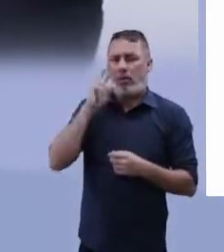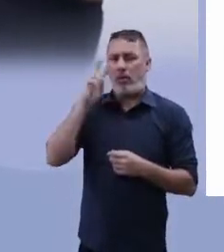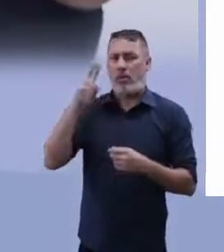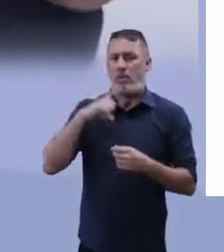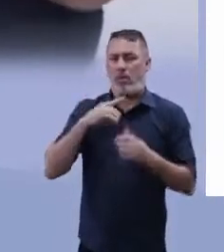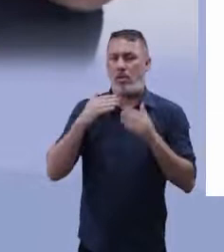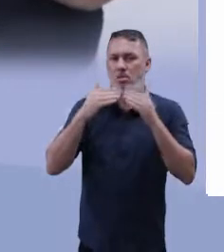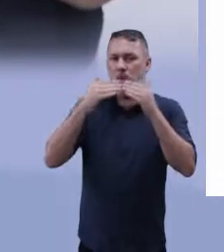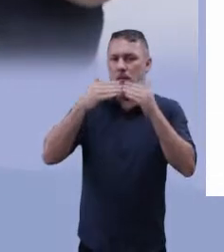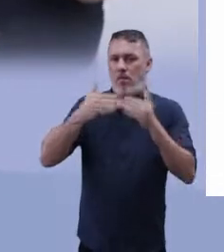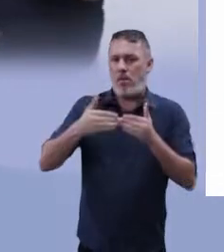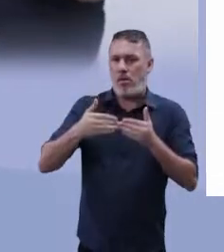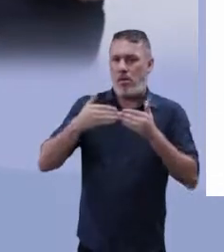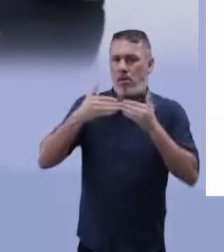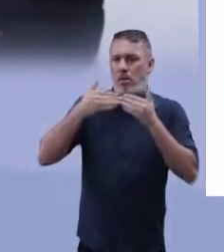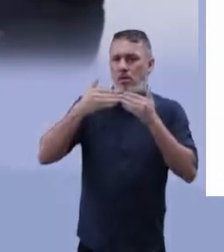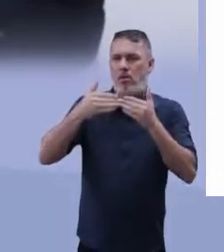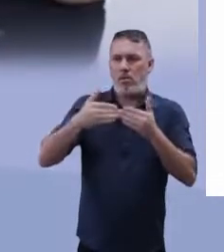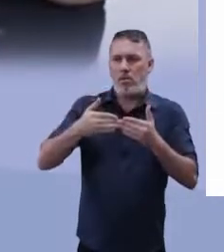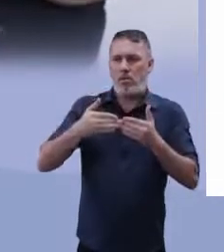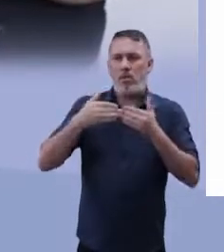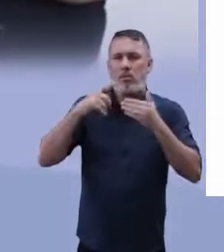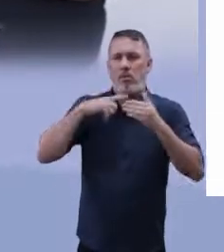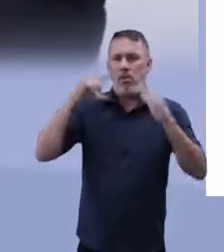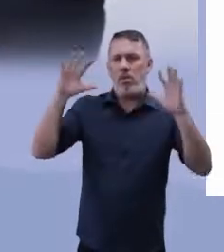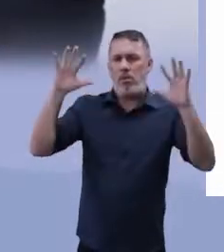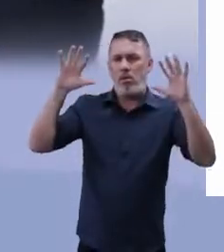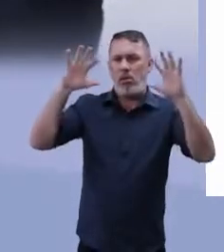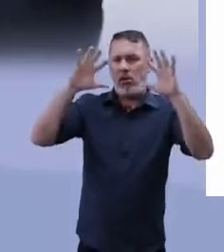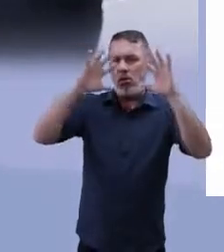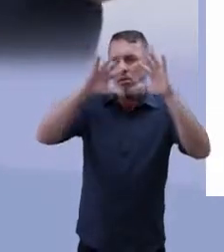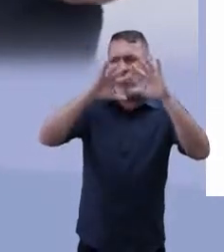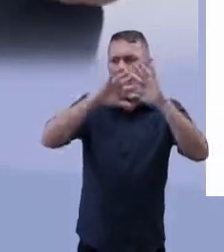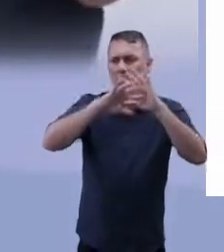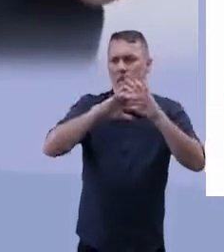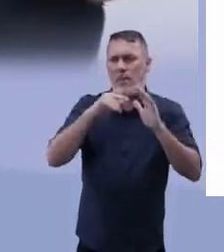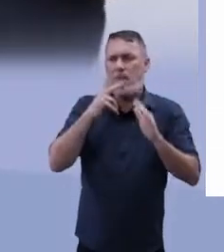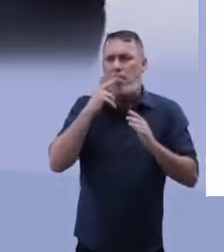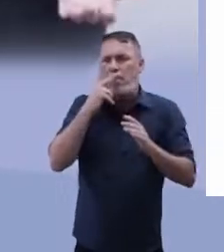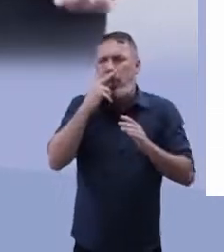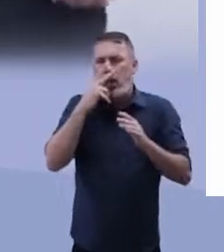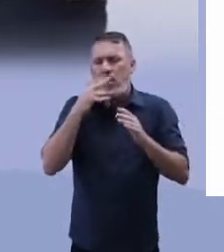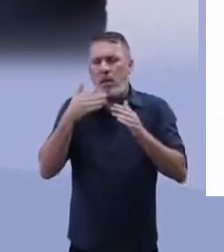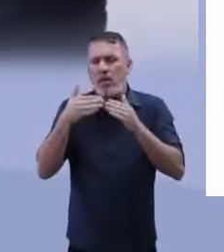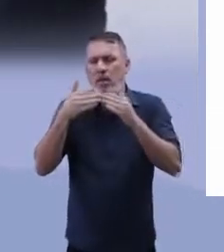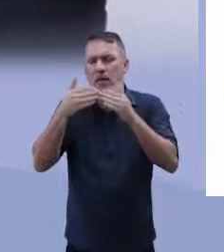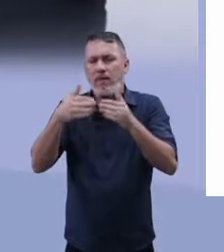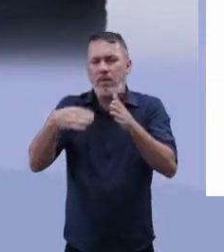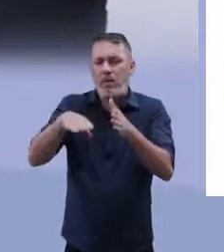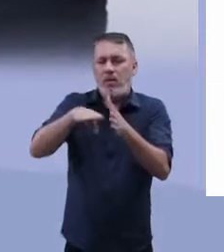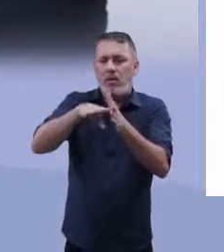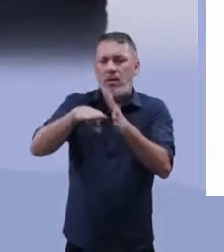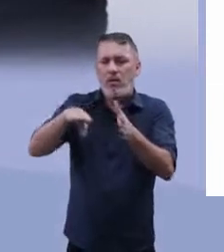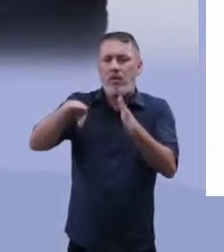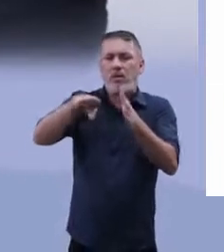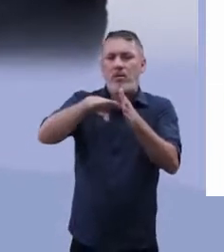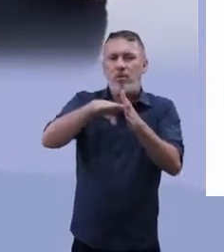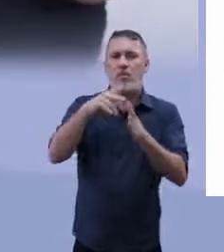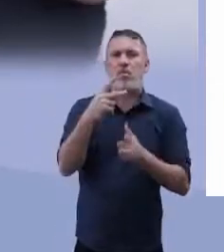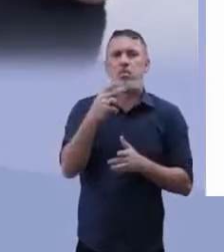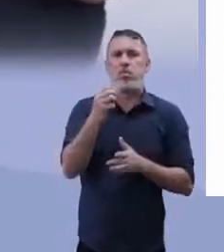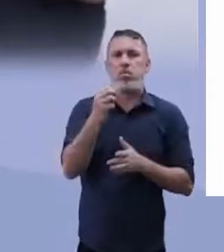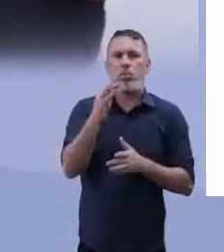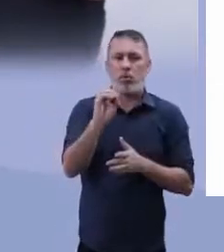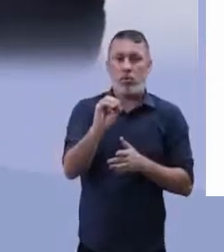há barcos, grandes e pequenos, talvez um porto, um cais, e você observa o